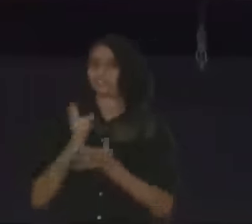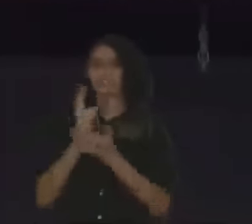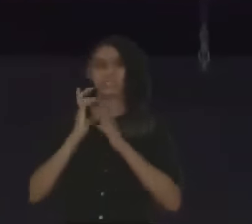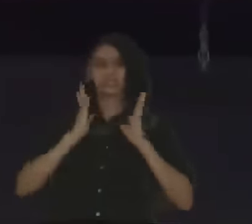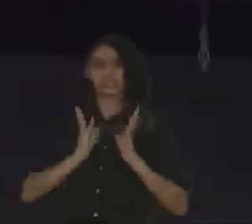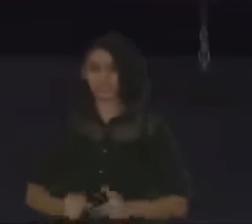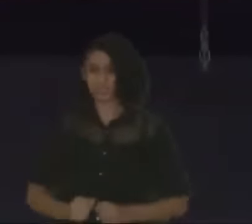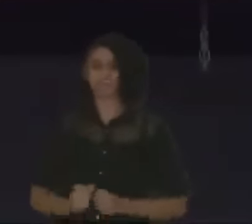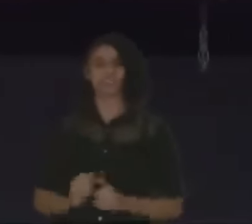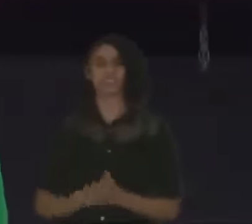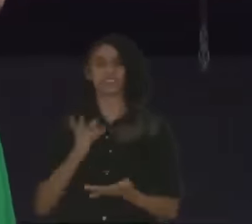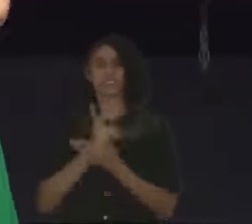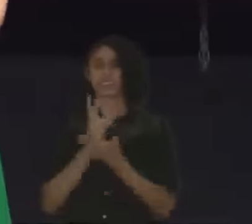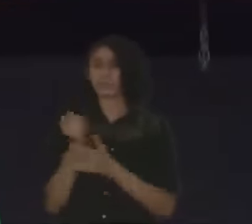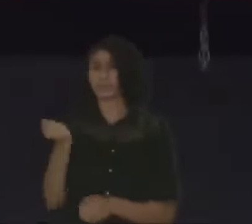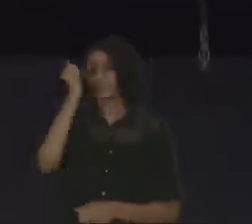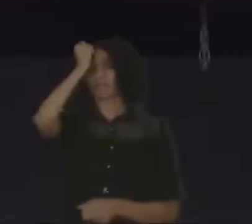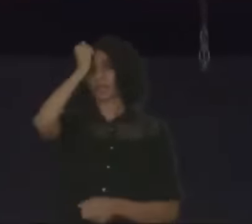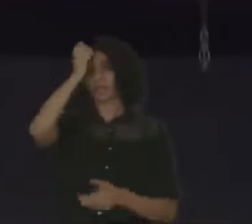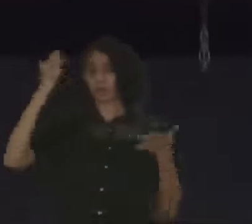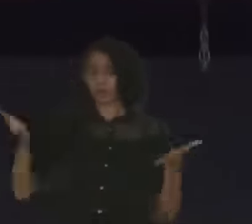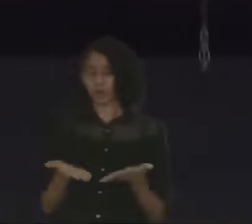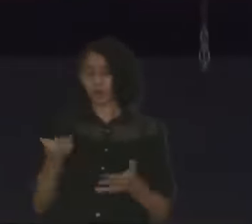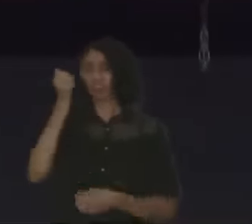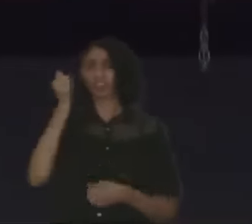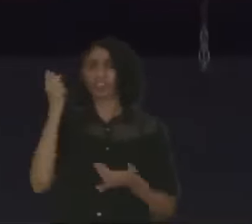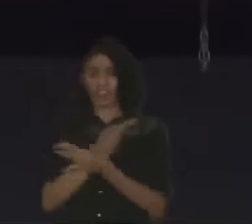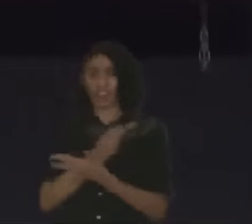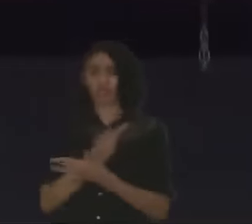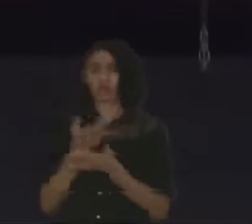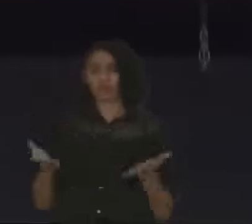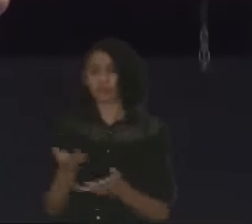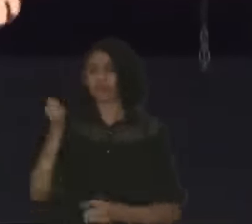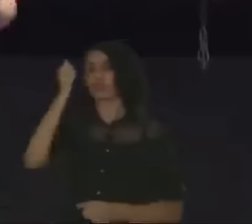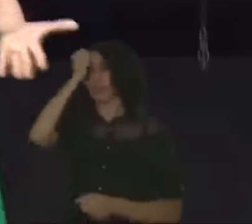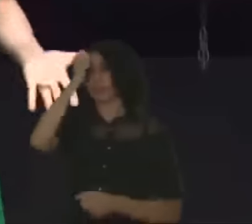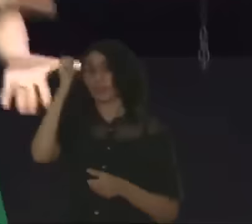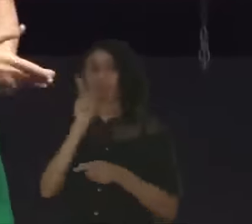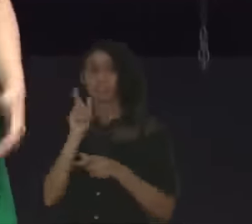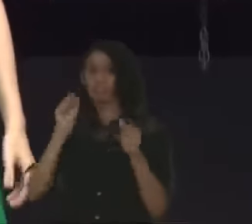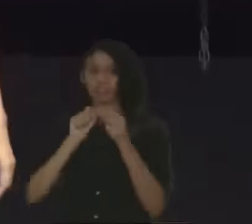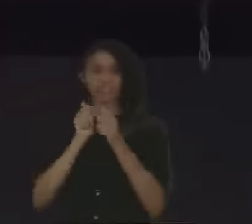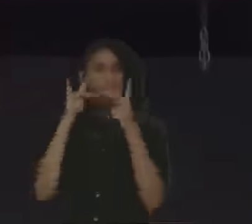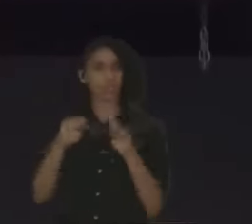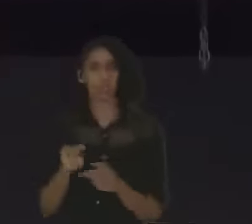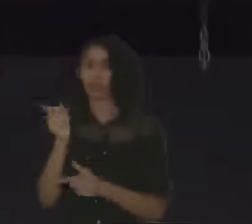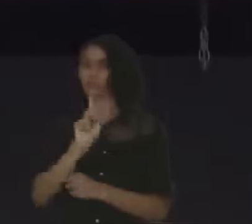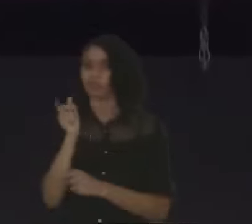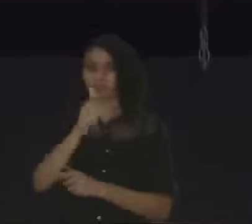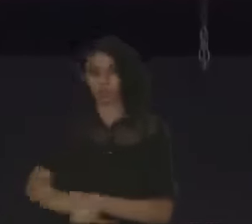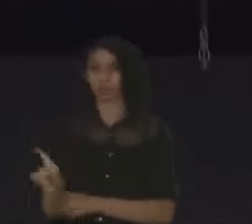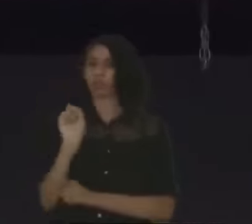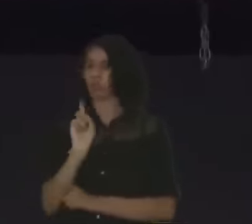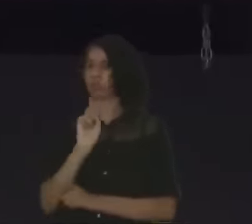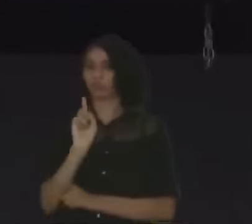de vida você pode errar hoje mas hoje mesmo você se arrepende e não cai mesmo erro